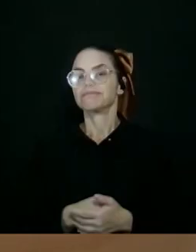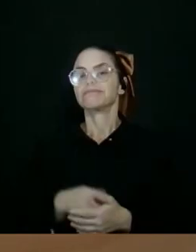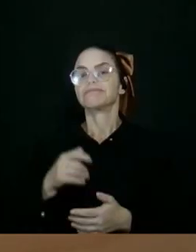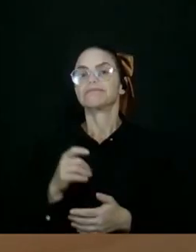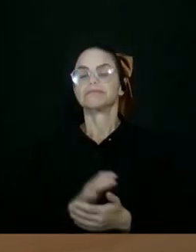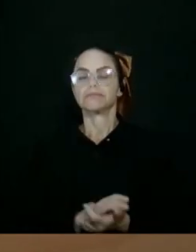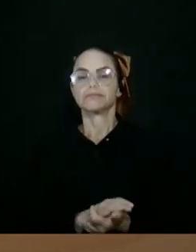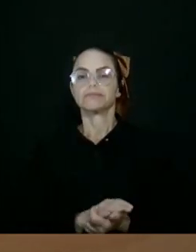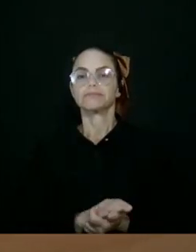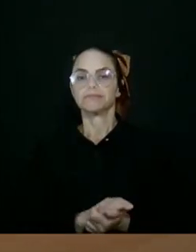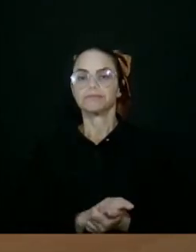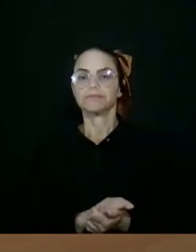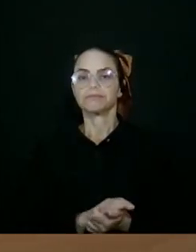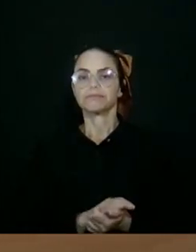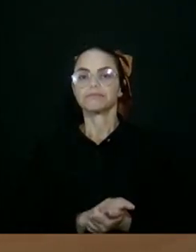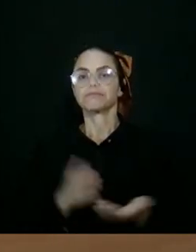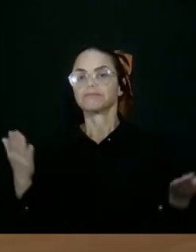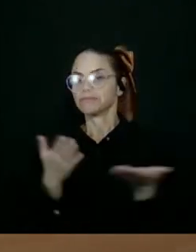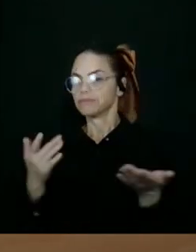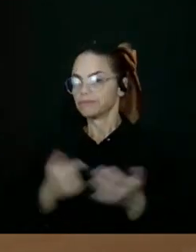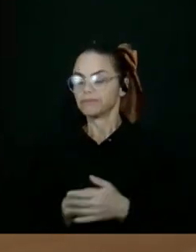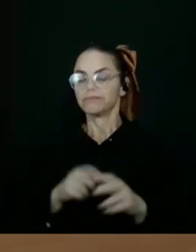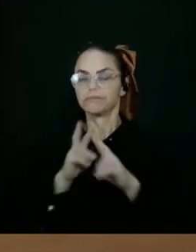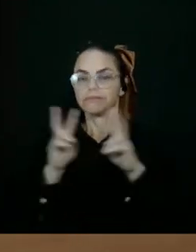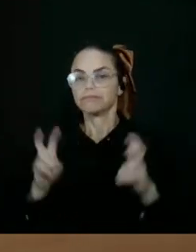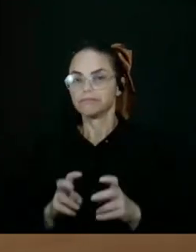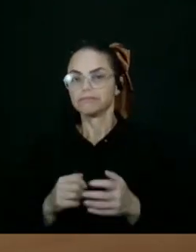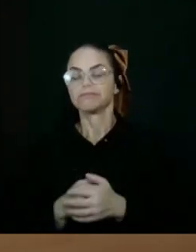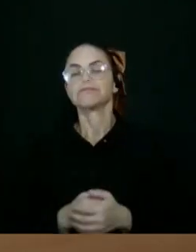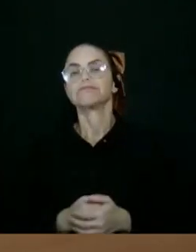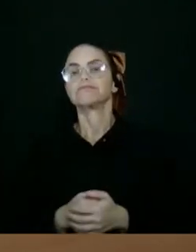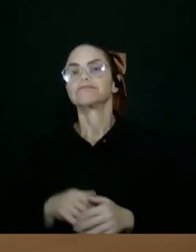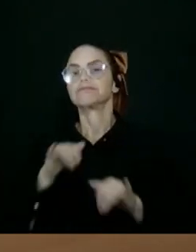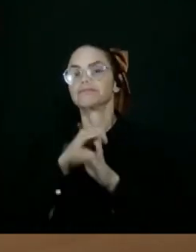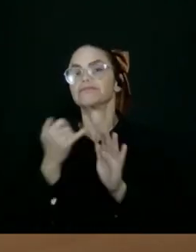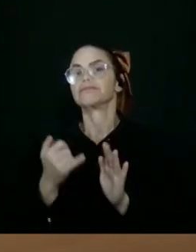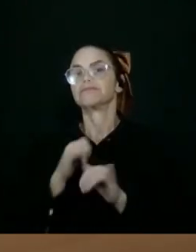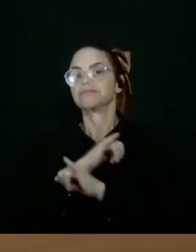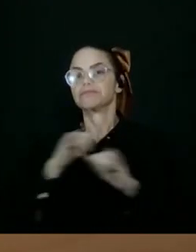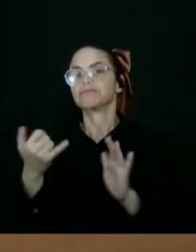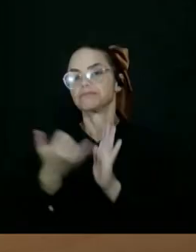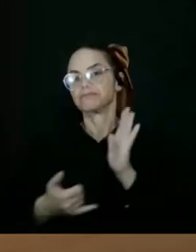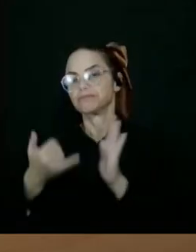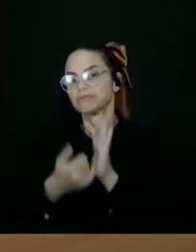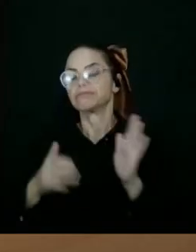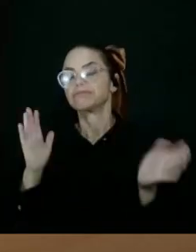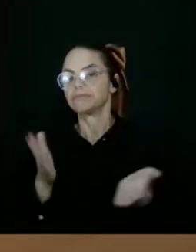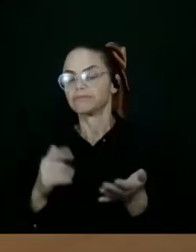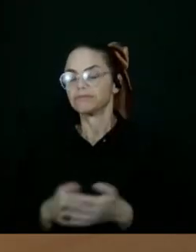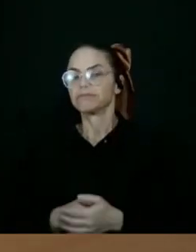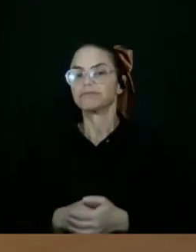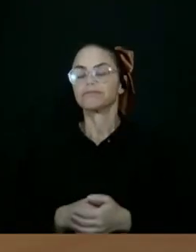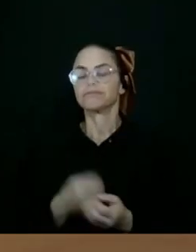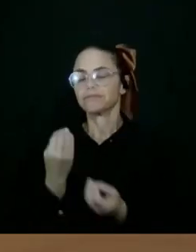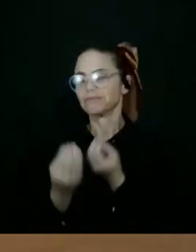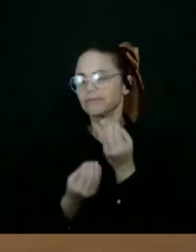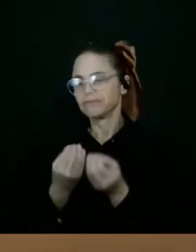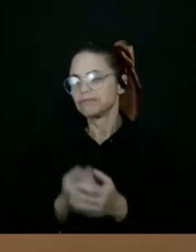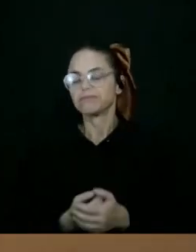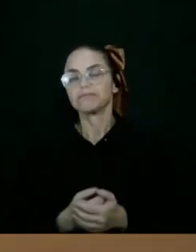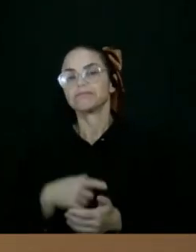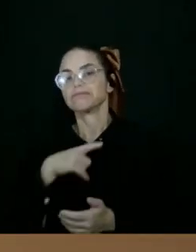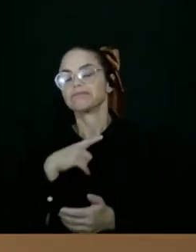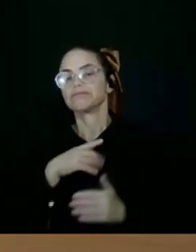Entendi. E agora falando sobre a declaração do imposto de renda, que já está aí como que funciona para quem está em casa